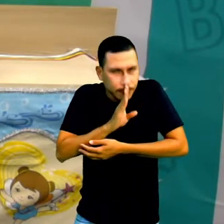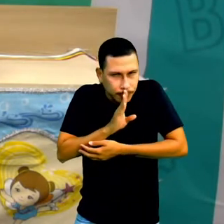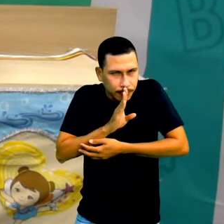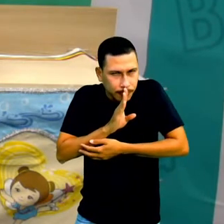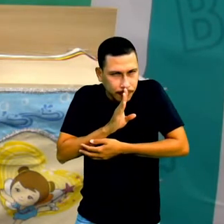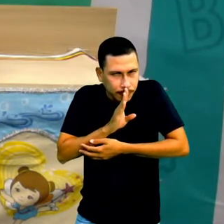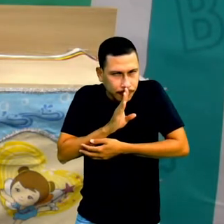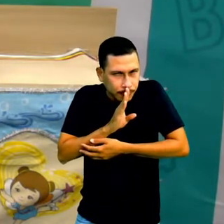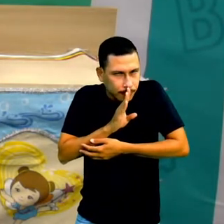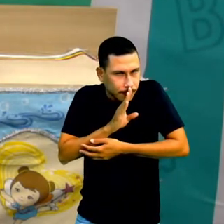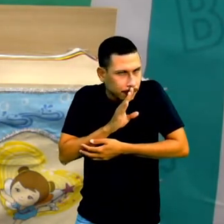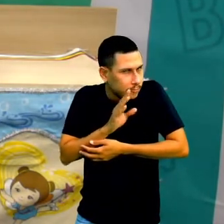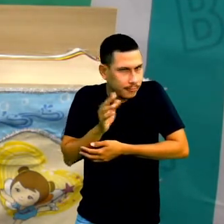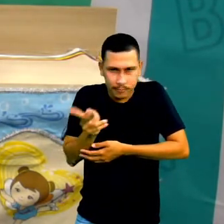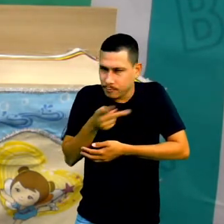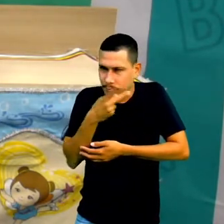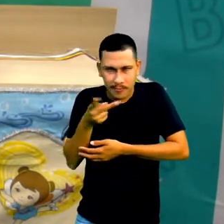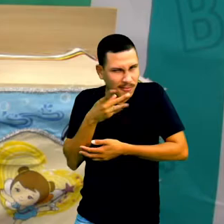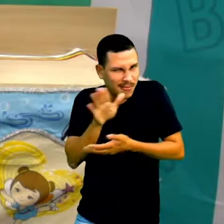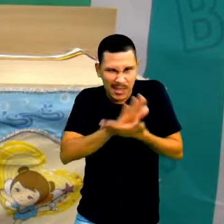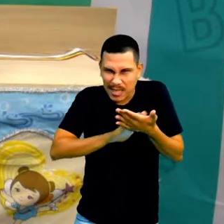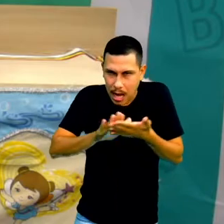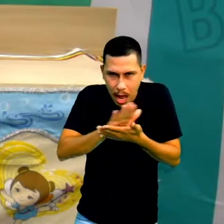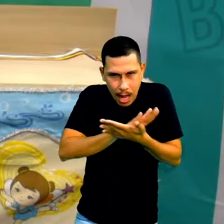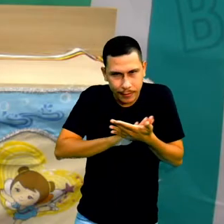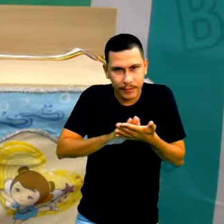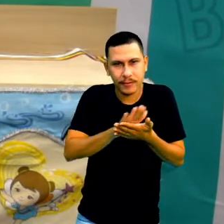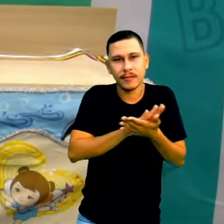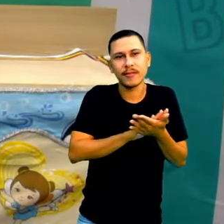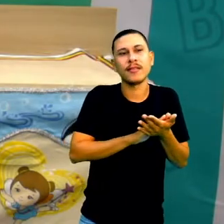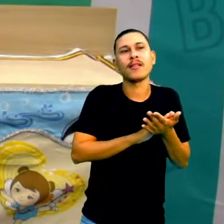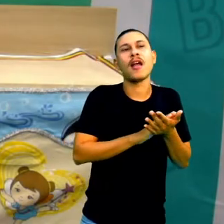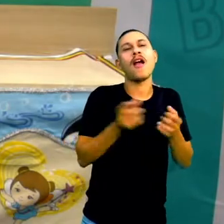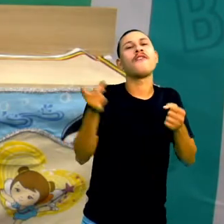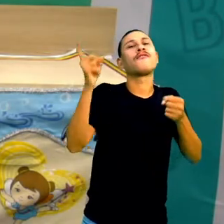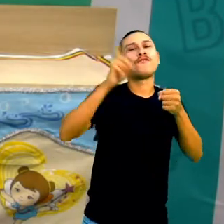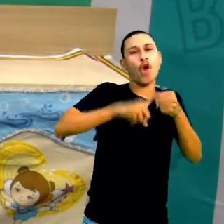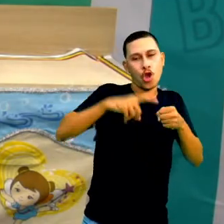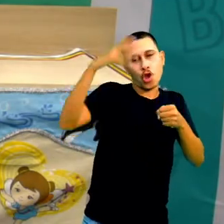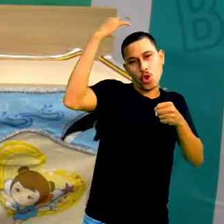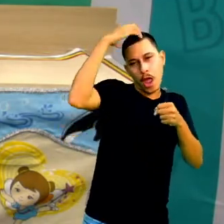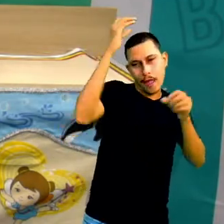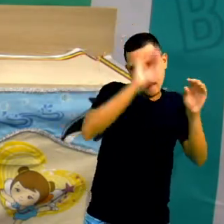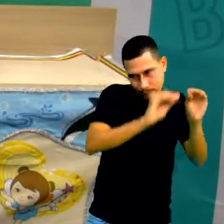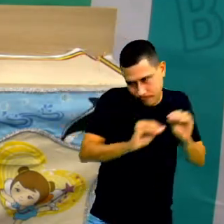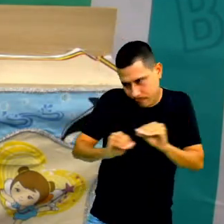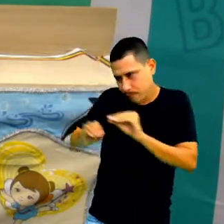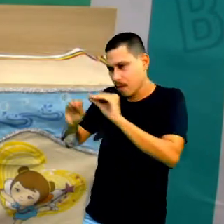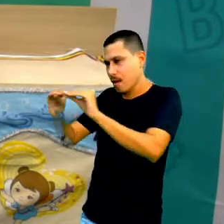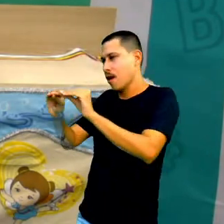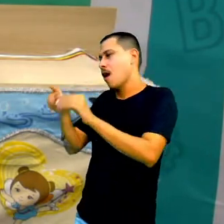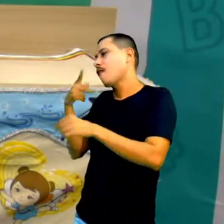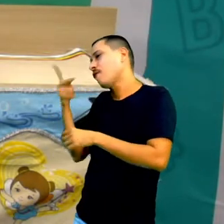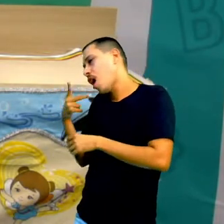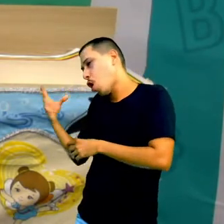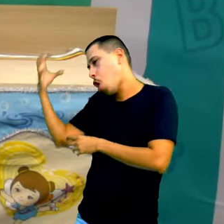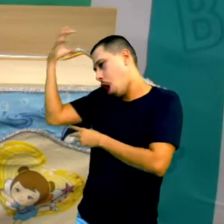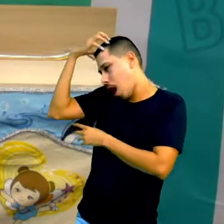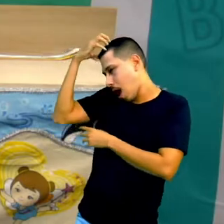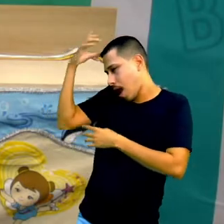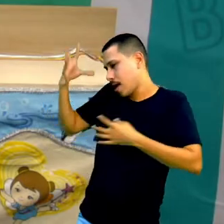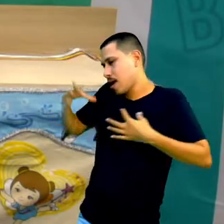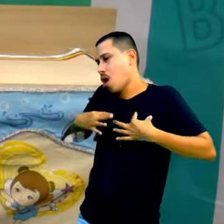caladinho, não falou nada. E foi lá um tal rei. E disse o rei que estava muito linda